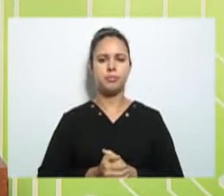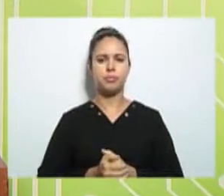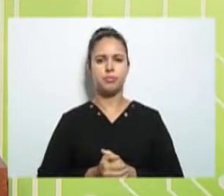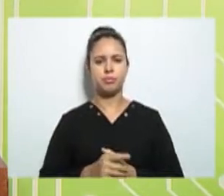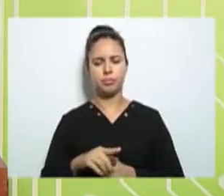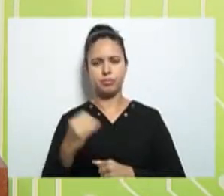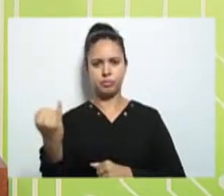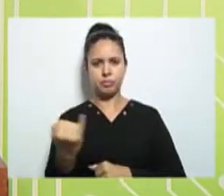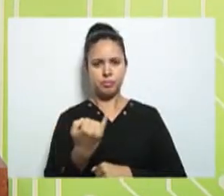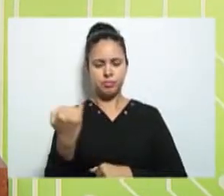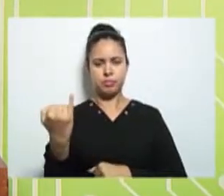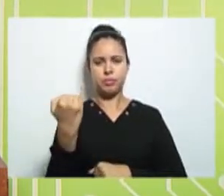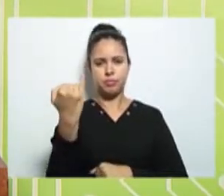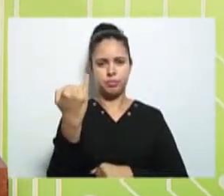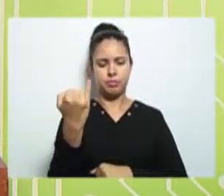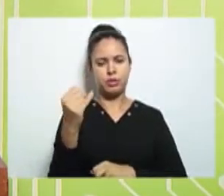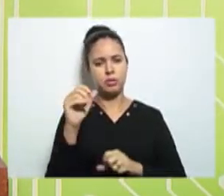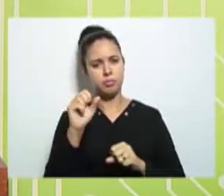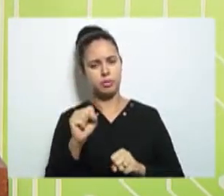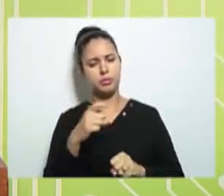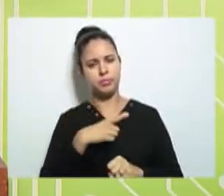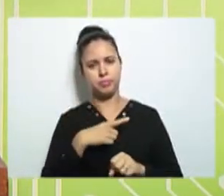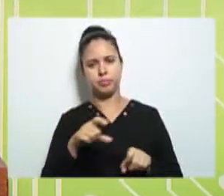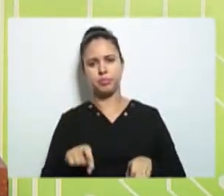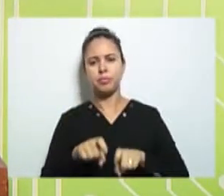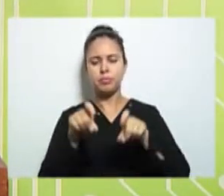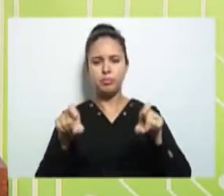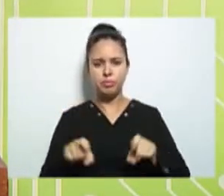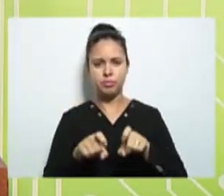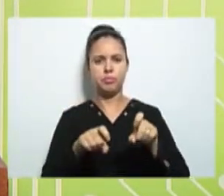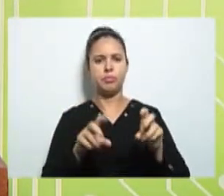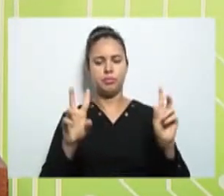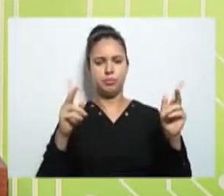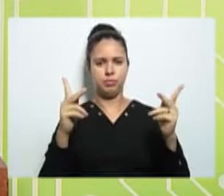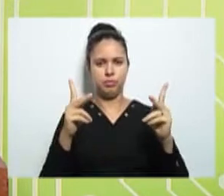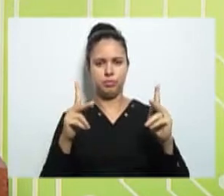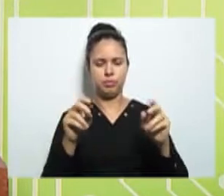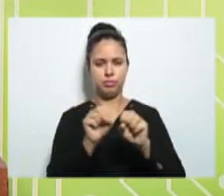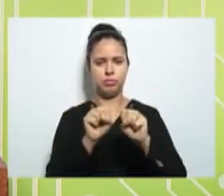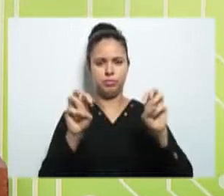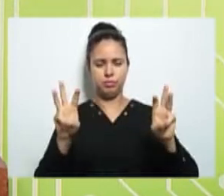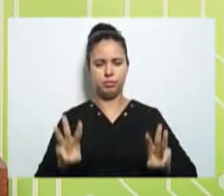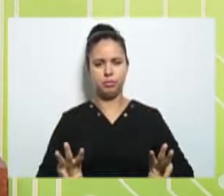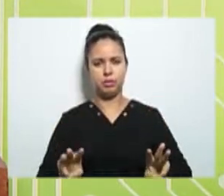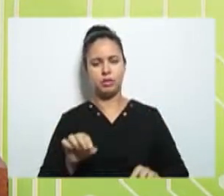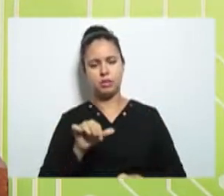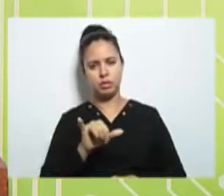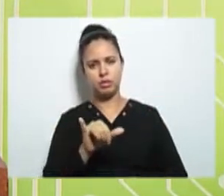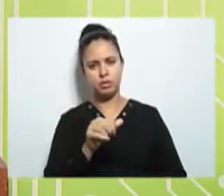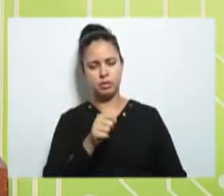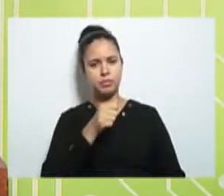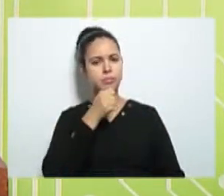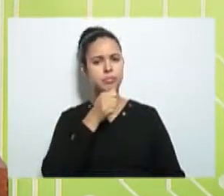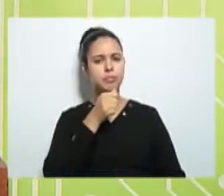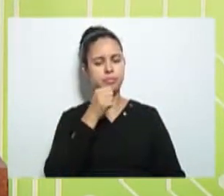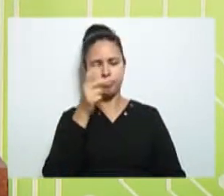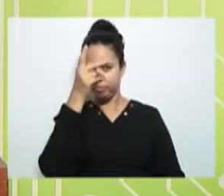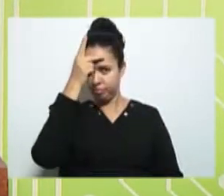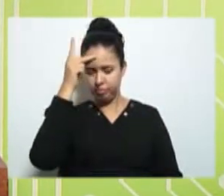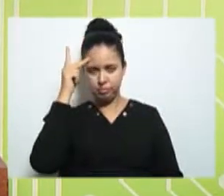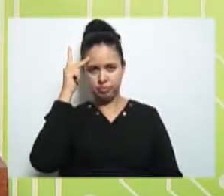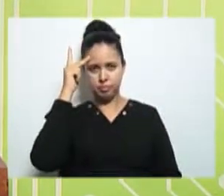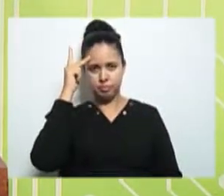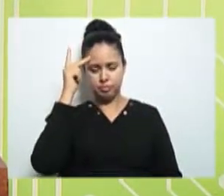tão importante quanto. Tá? Eu posso ter um computador, posso ter o hardware, posso ter o software, mas se eu não tiver ninguém para manipular aqueles arquivos e